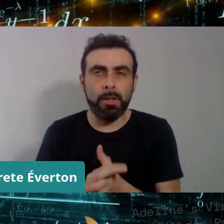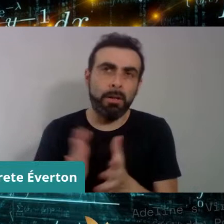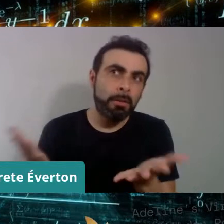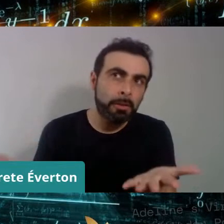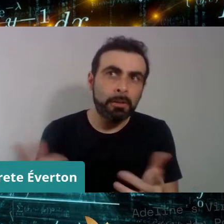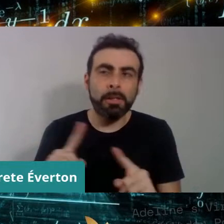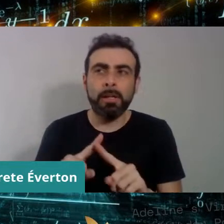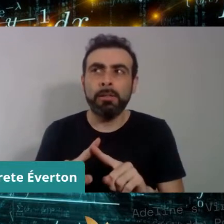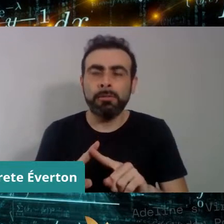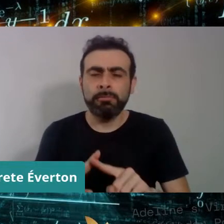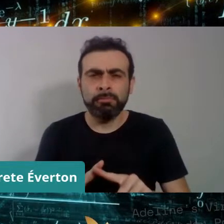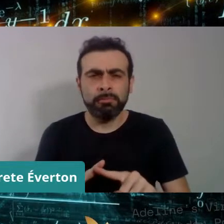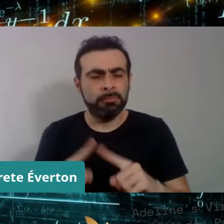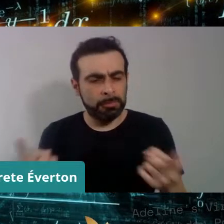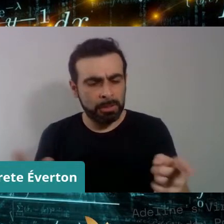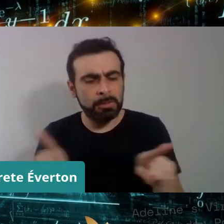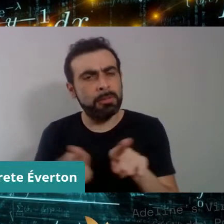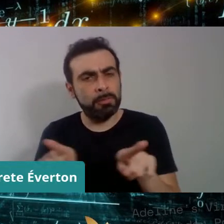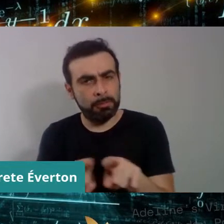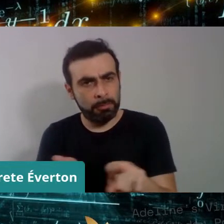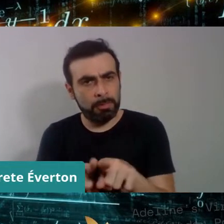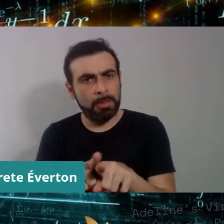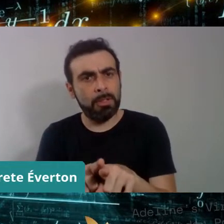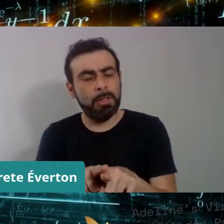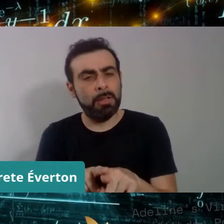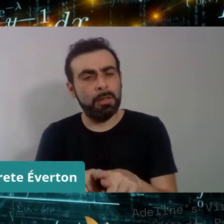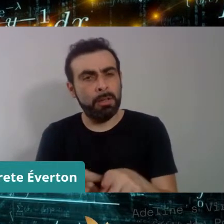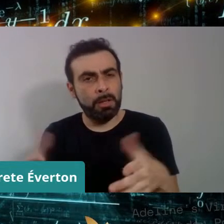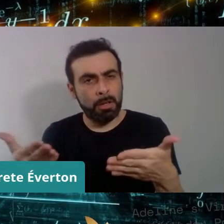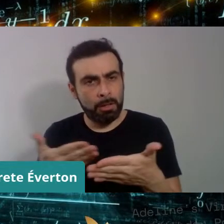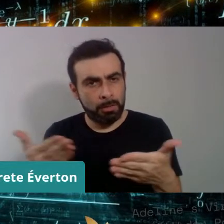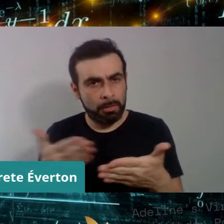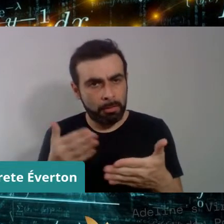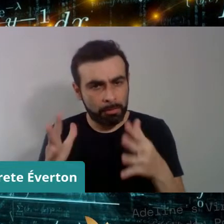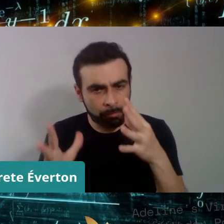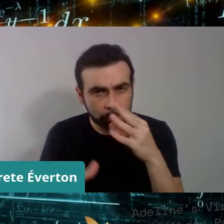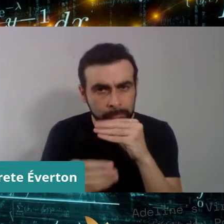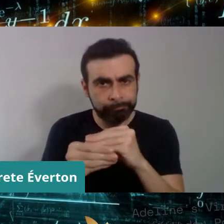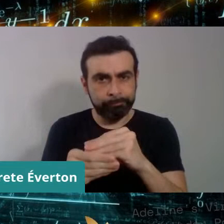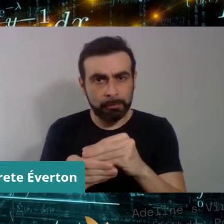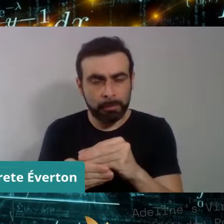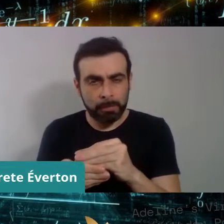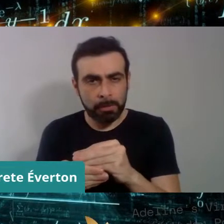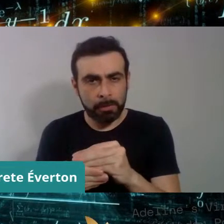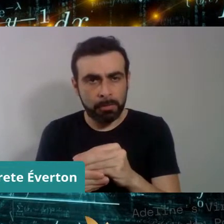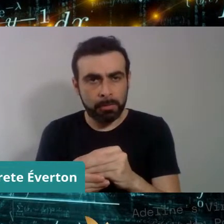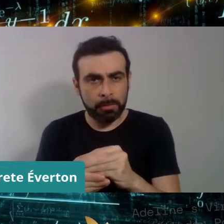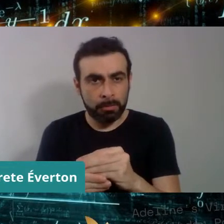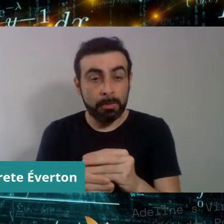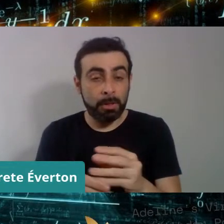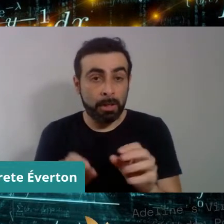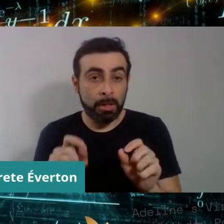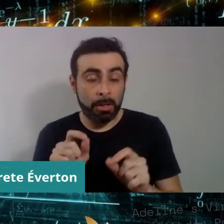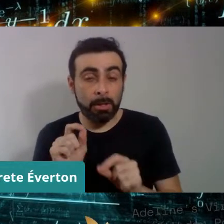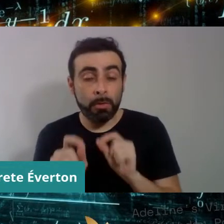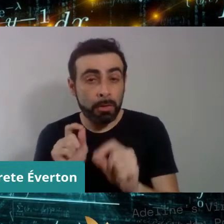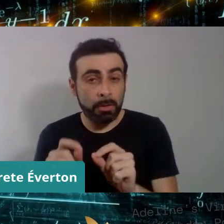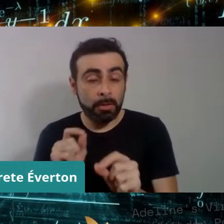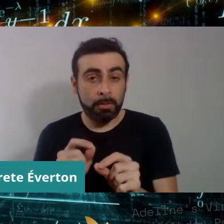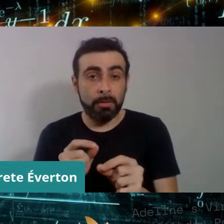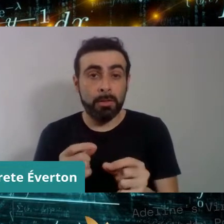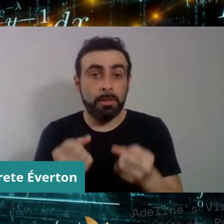Mas eu fecho minha fala dizendo que hoje à tarde,